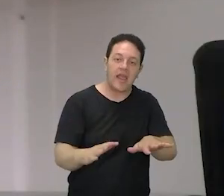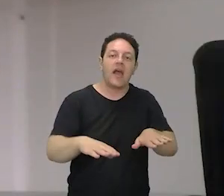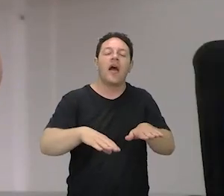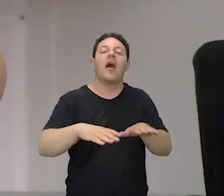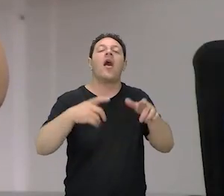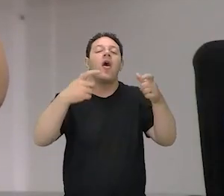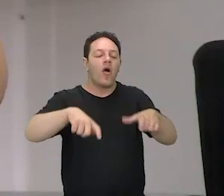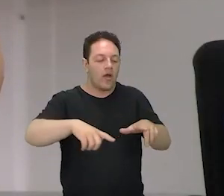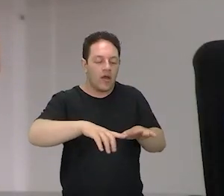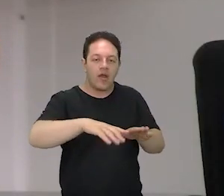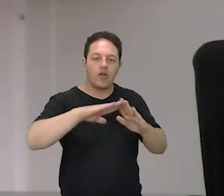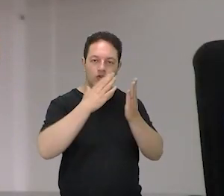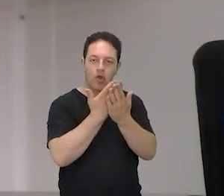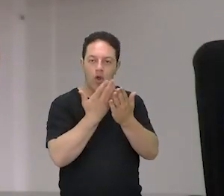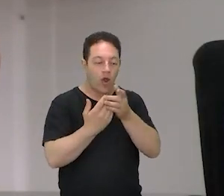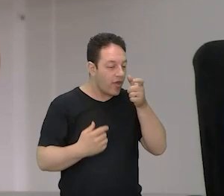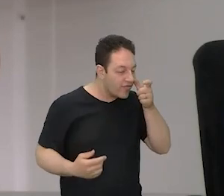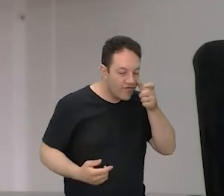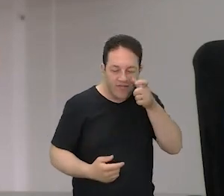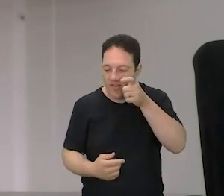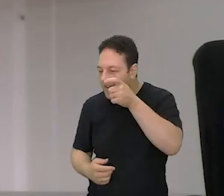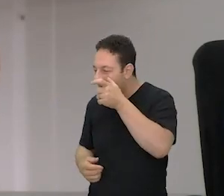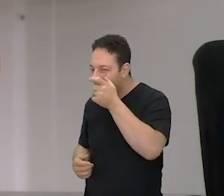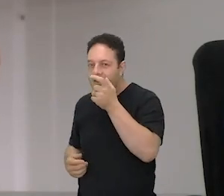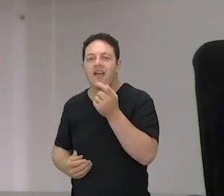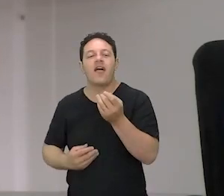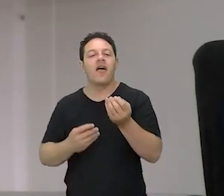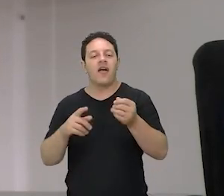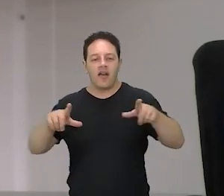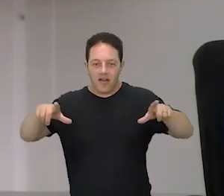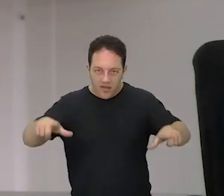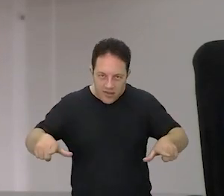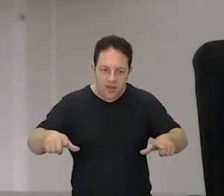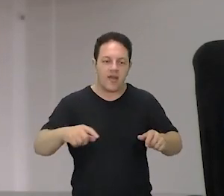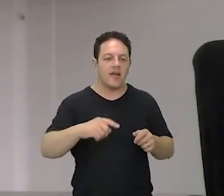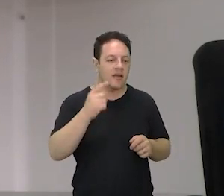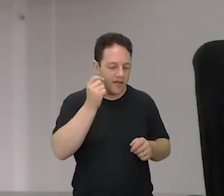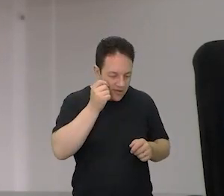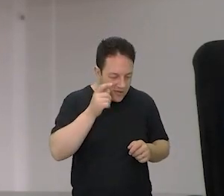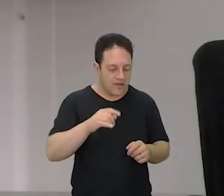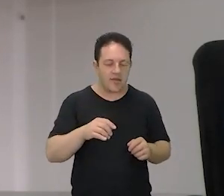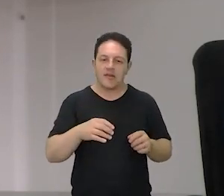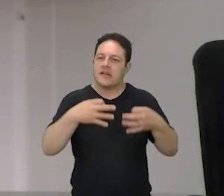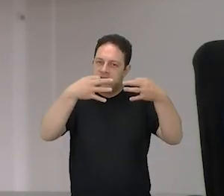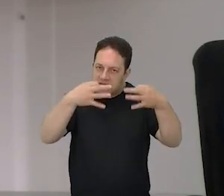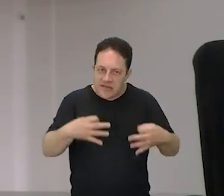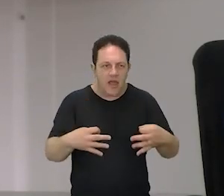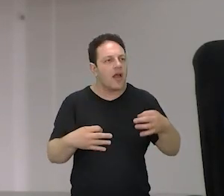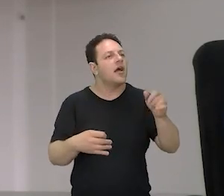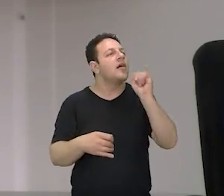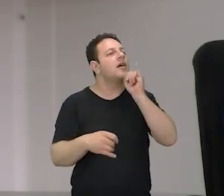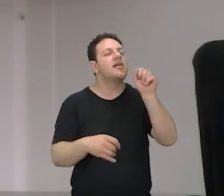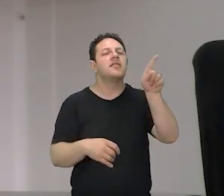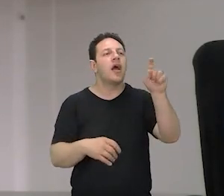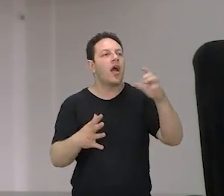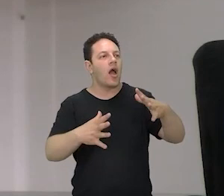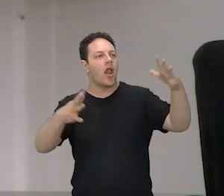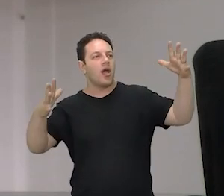eles calculassem ali na placa, riscasse, tudo em escala, tudo